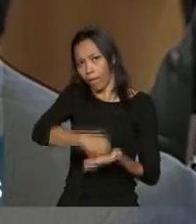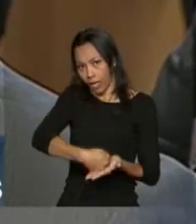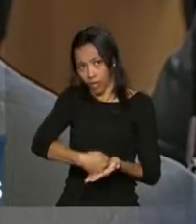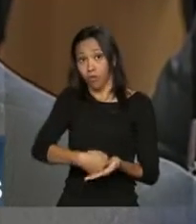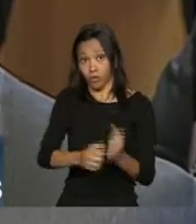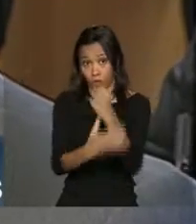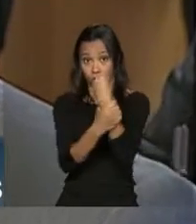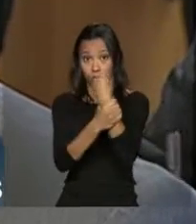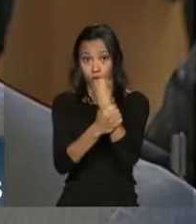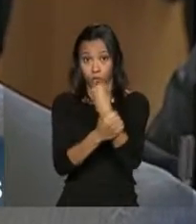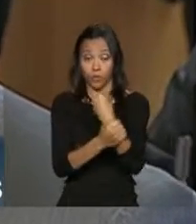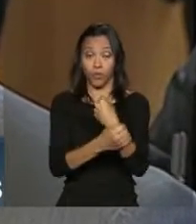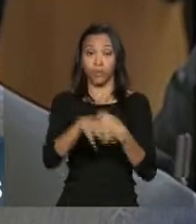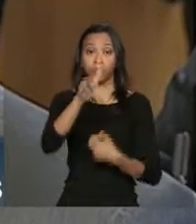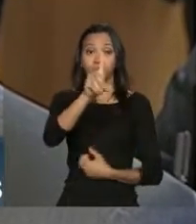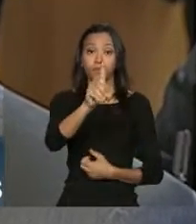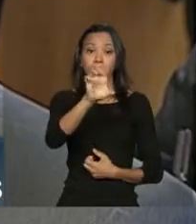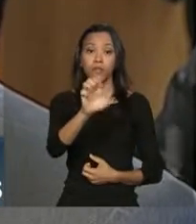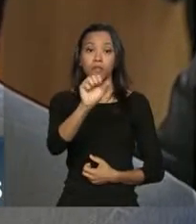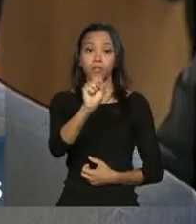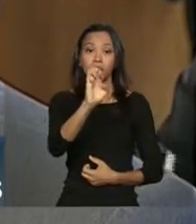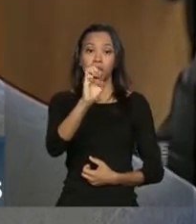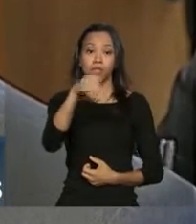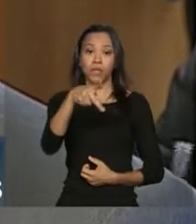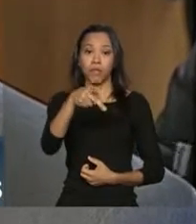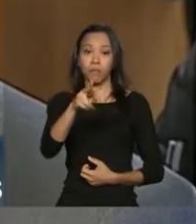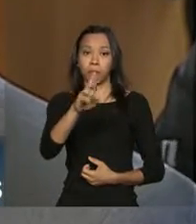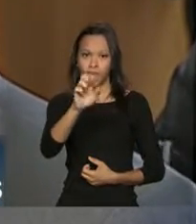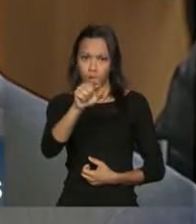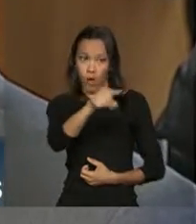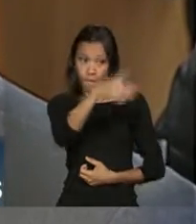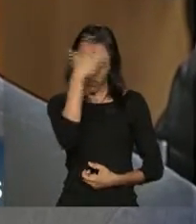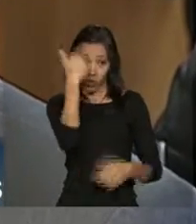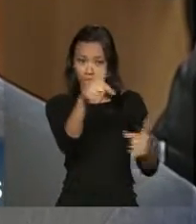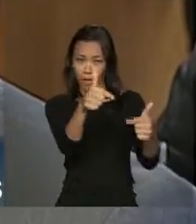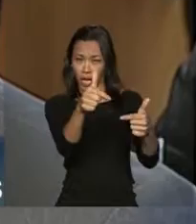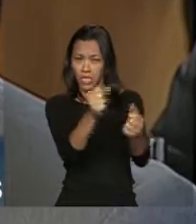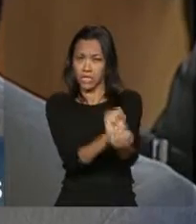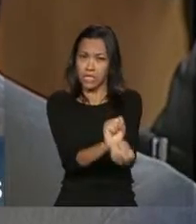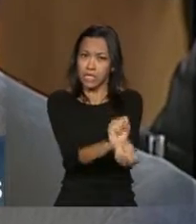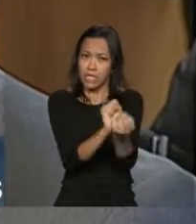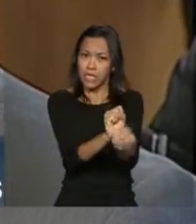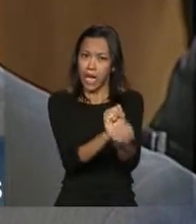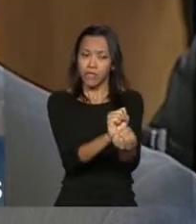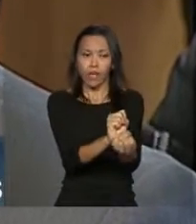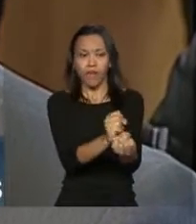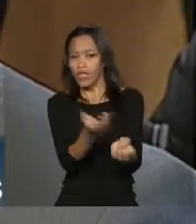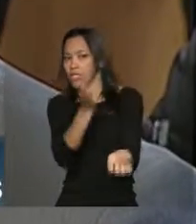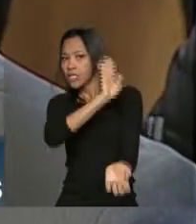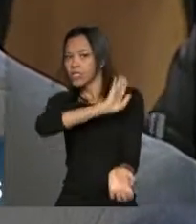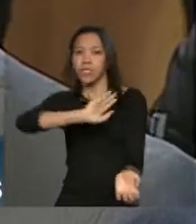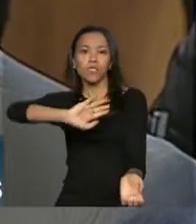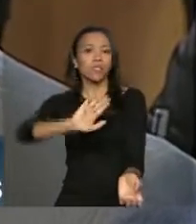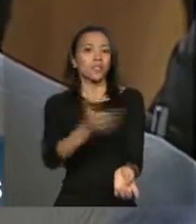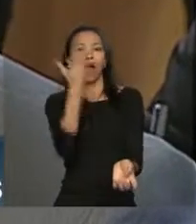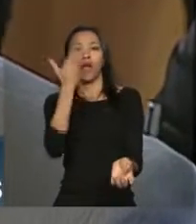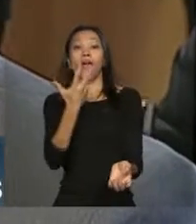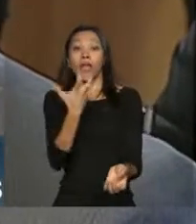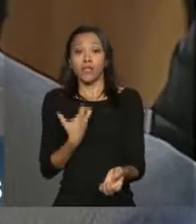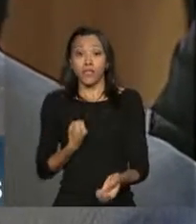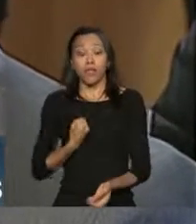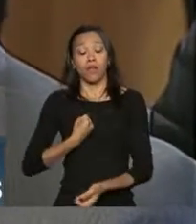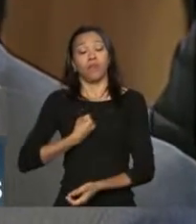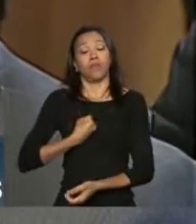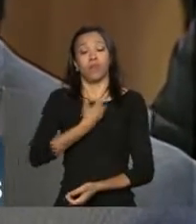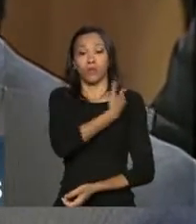tem a liberação das pessoas que são liberadas do trabalho escravo. Tem alguma outra medida, além desse núcleo de atendimento